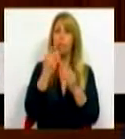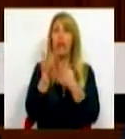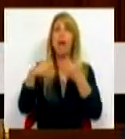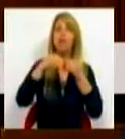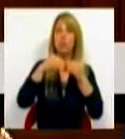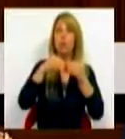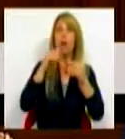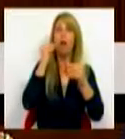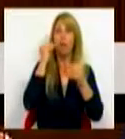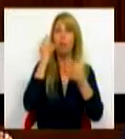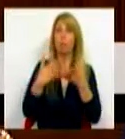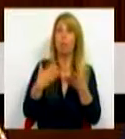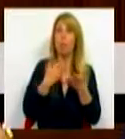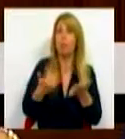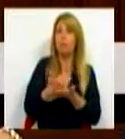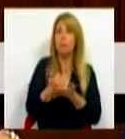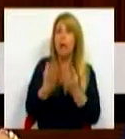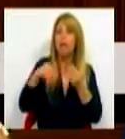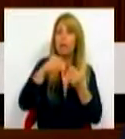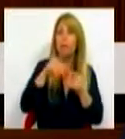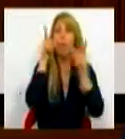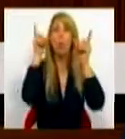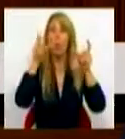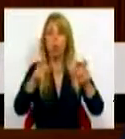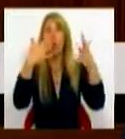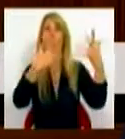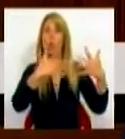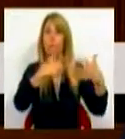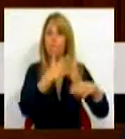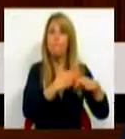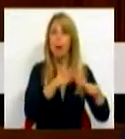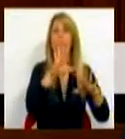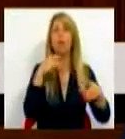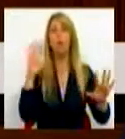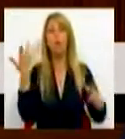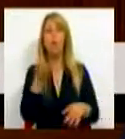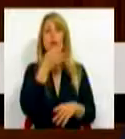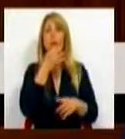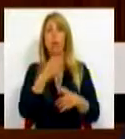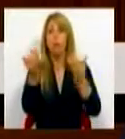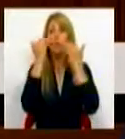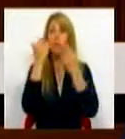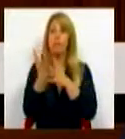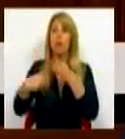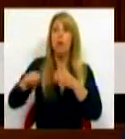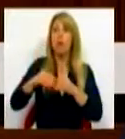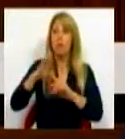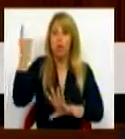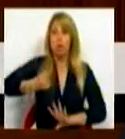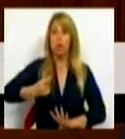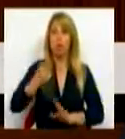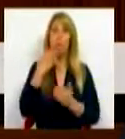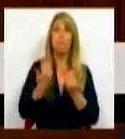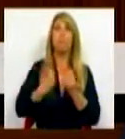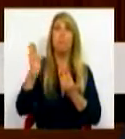com controlos a nível da parte contabilística, mas quando estamos a falar de informação adicional mais exigente, para além daquilo que é o